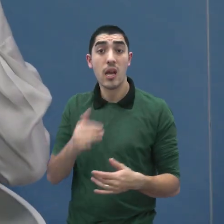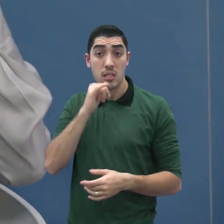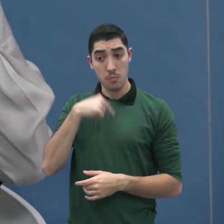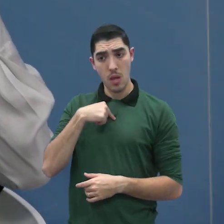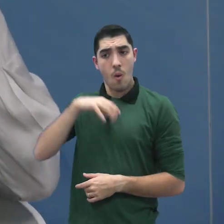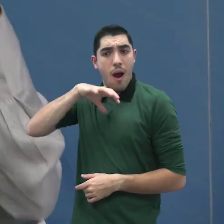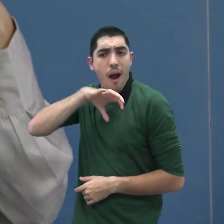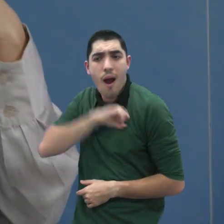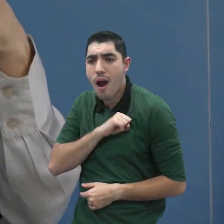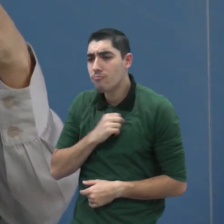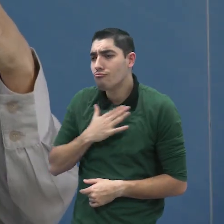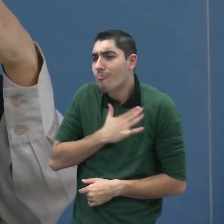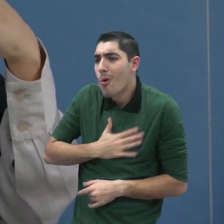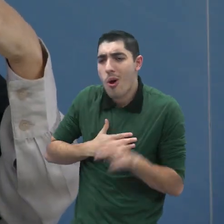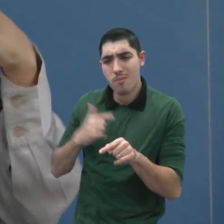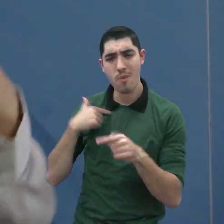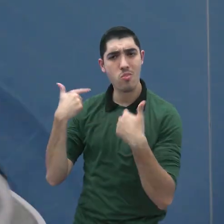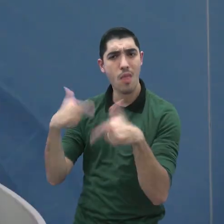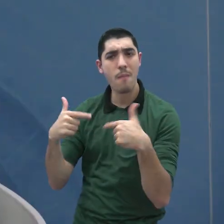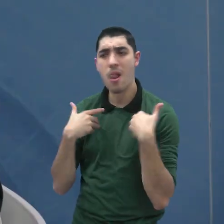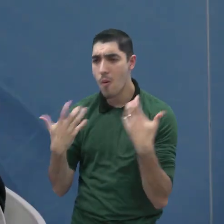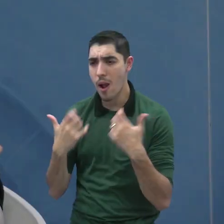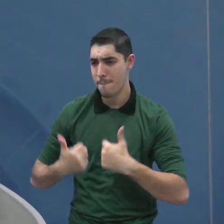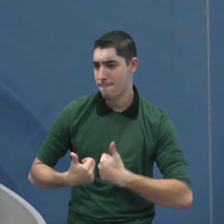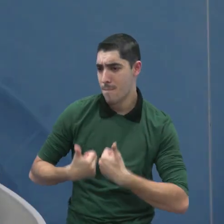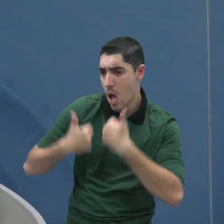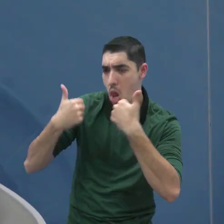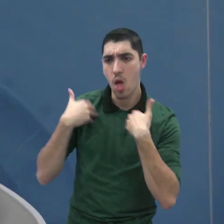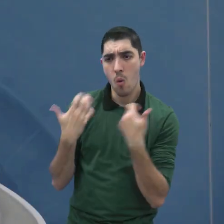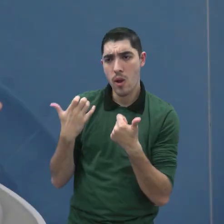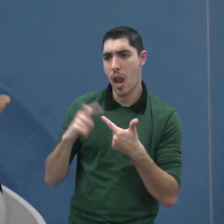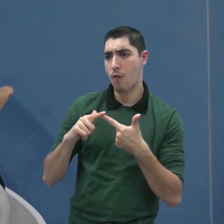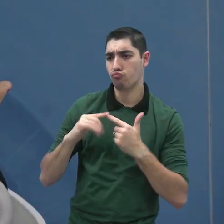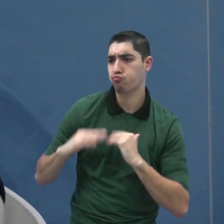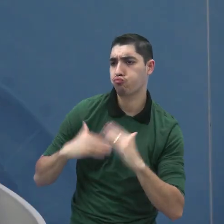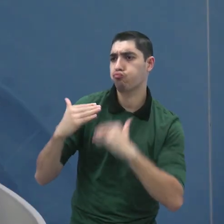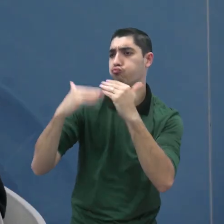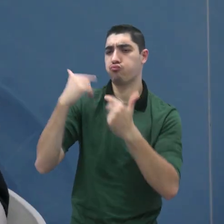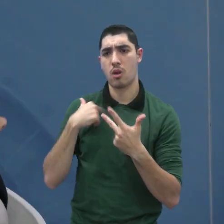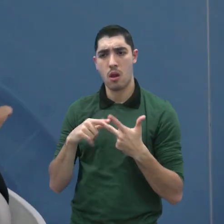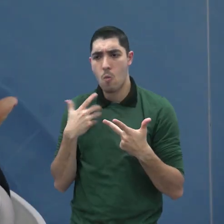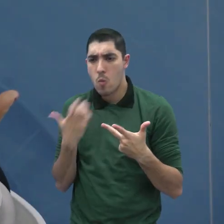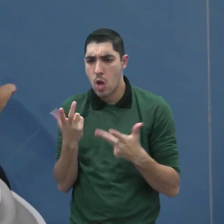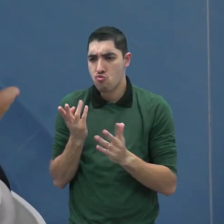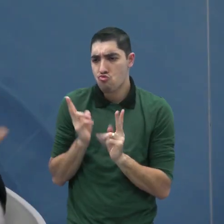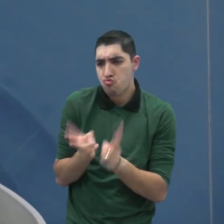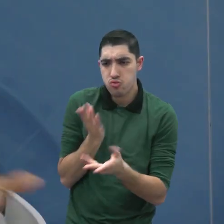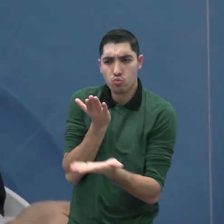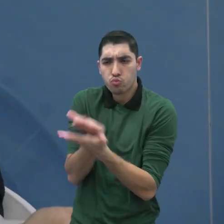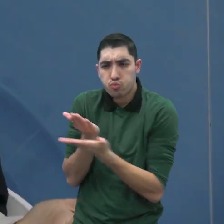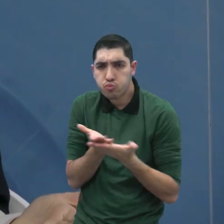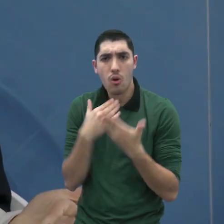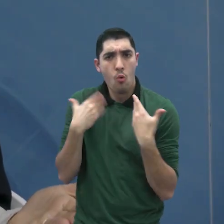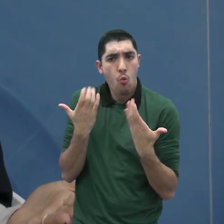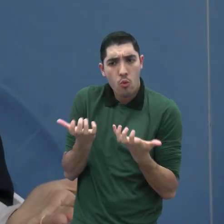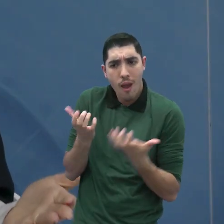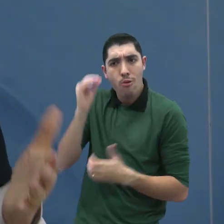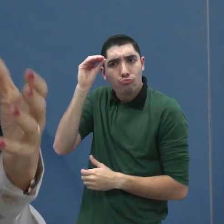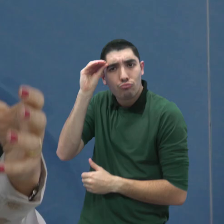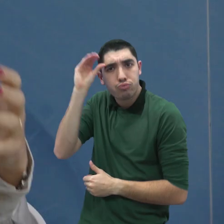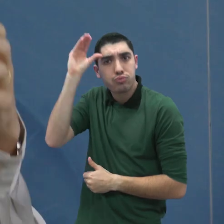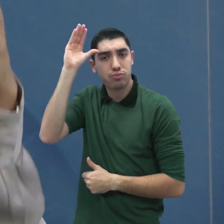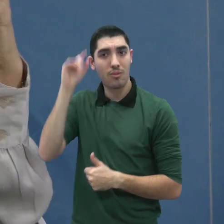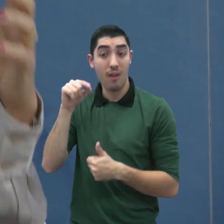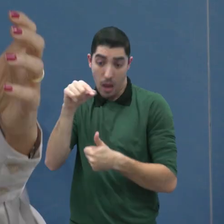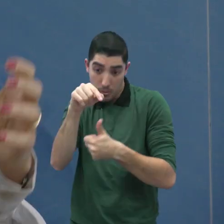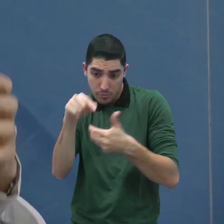coisa. E diferente, para mim, a rigidez paralisa. Então,